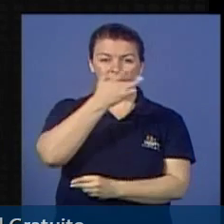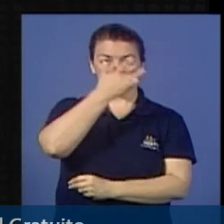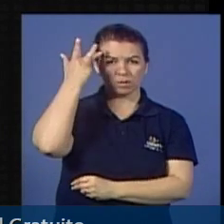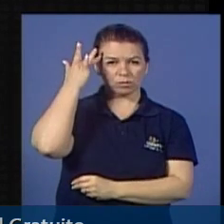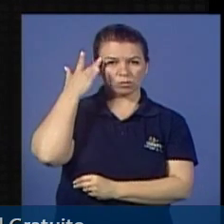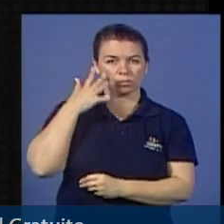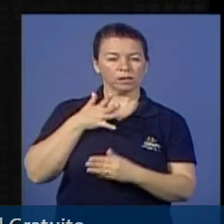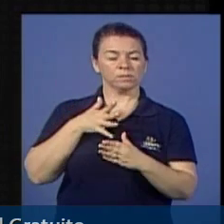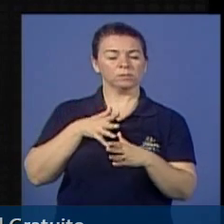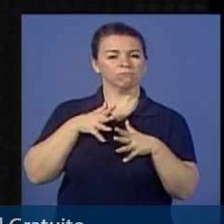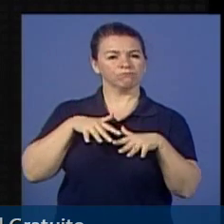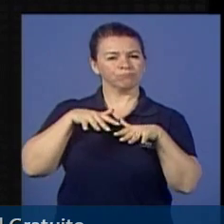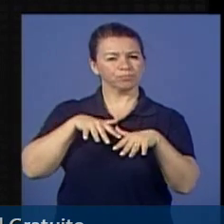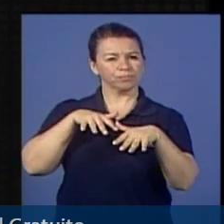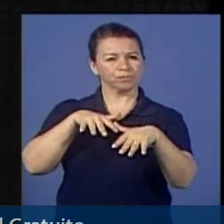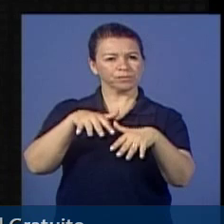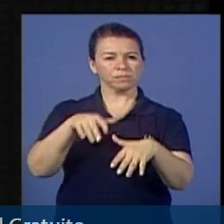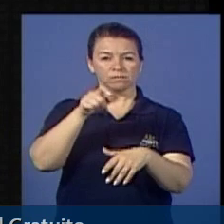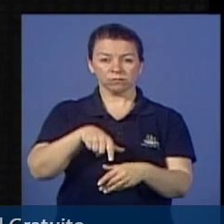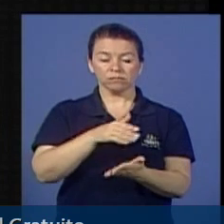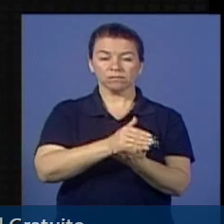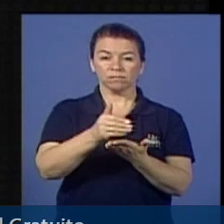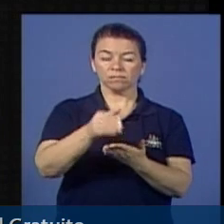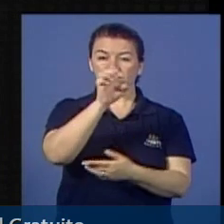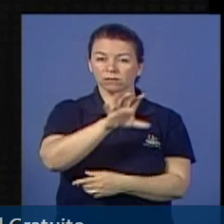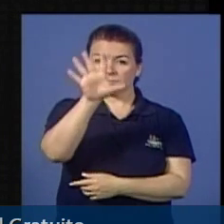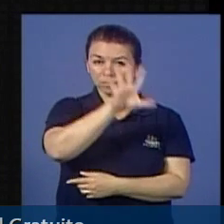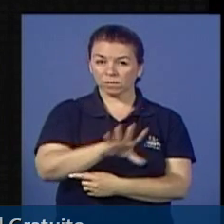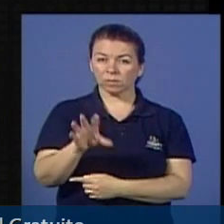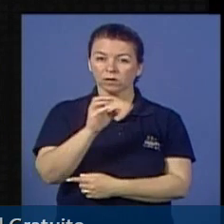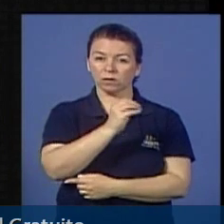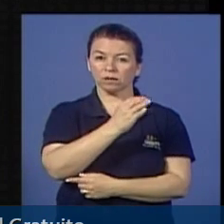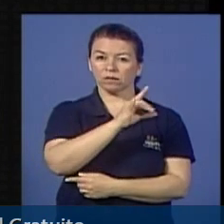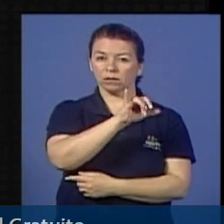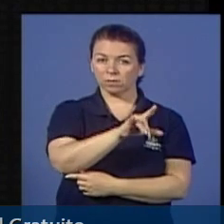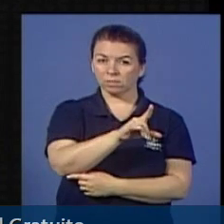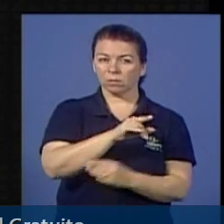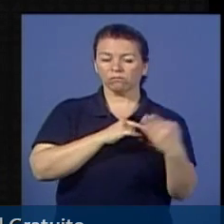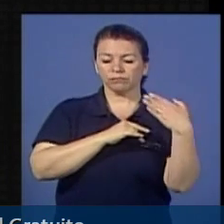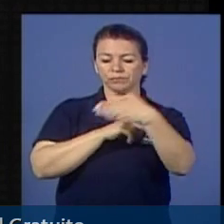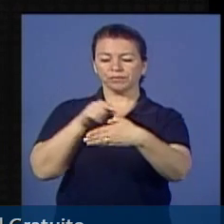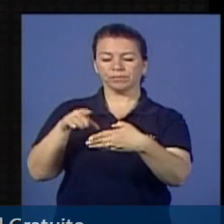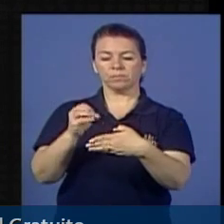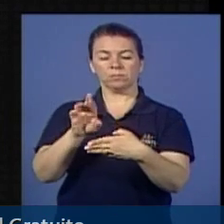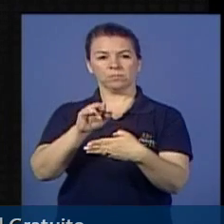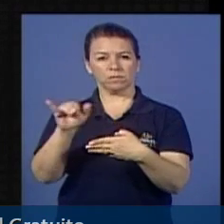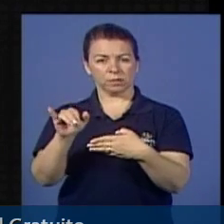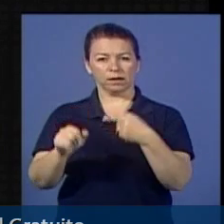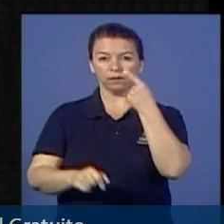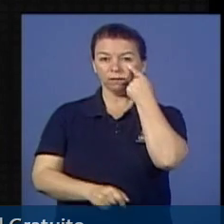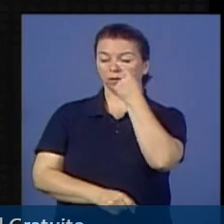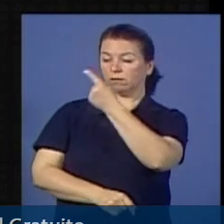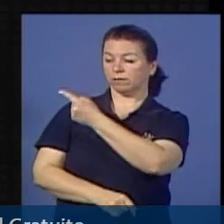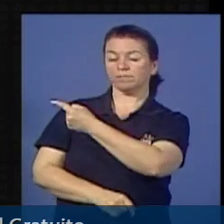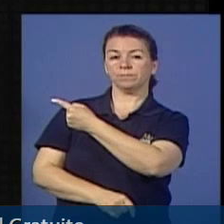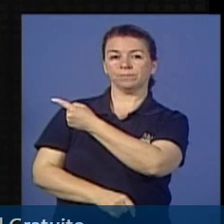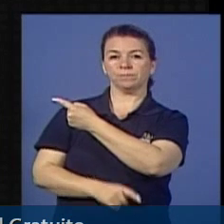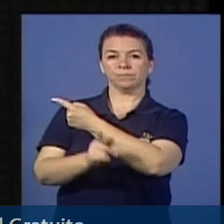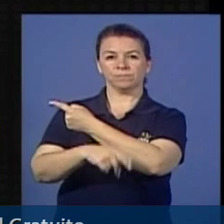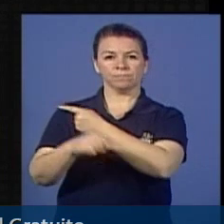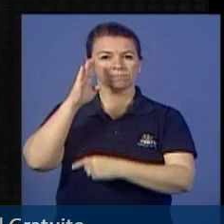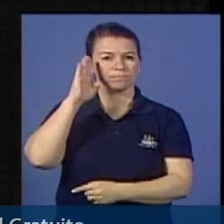saindo da Europa Ocidental e rumando para o Oriente e justamente para a